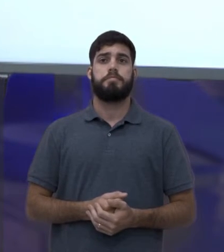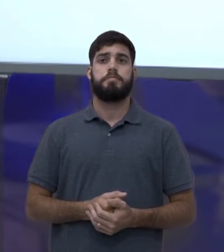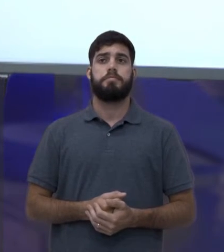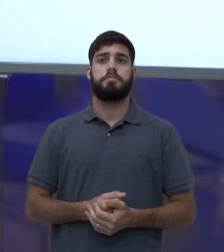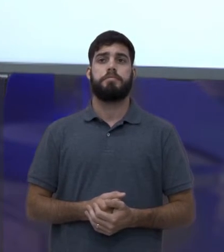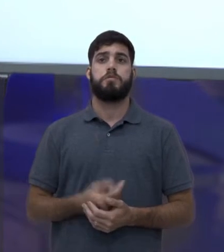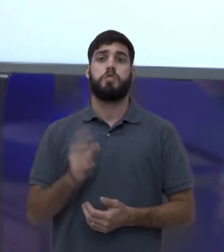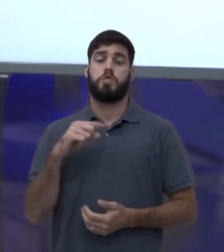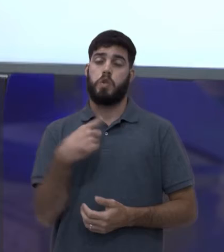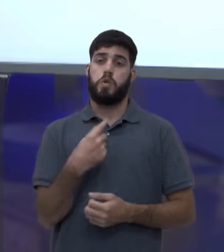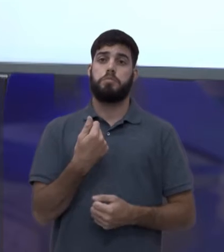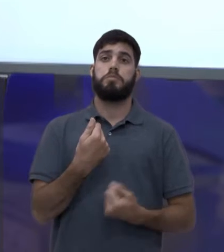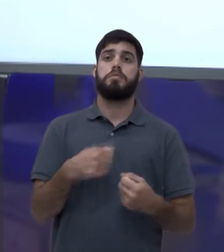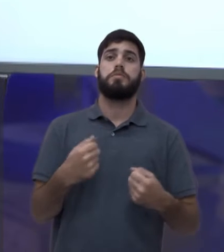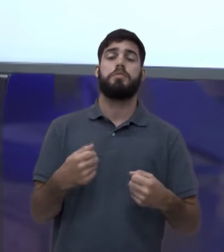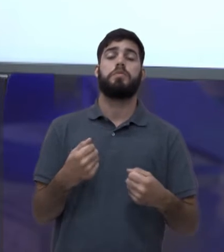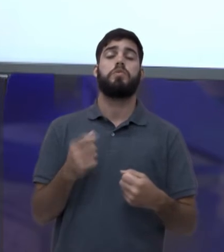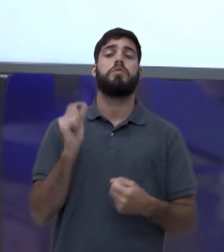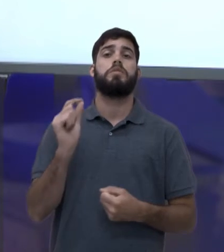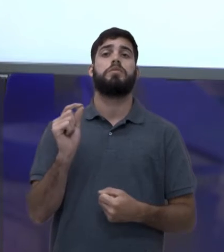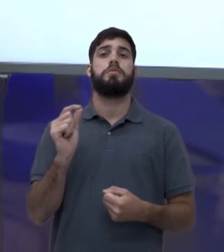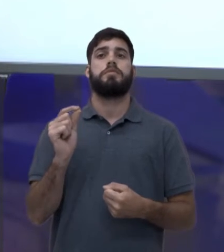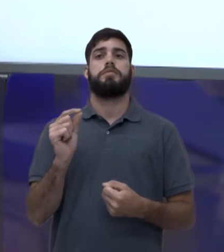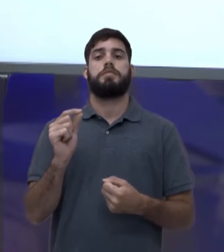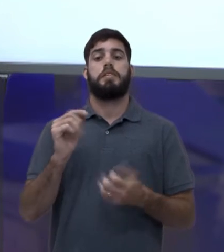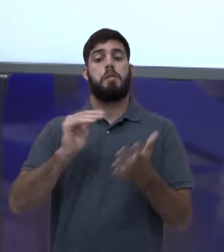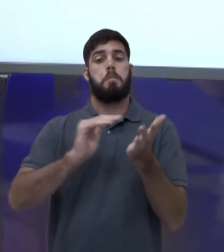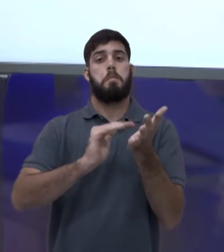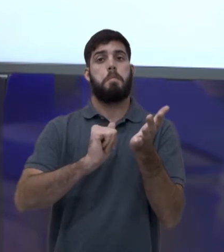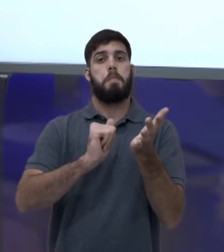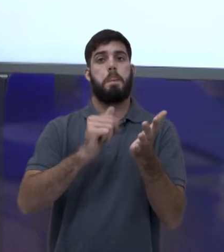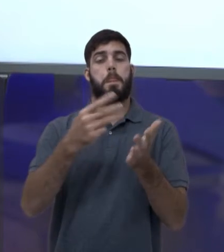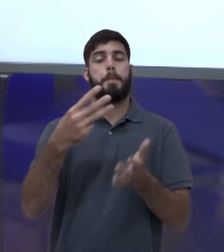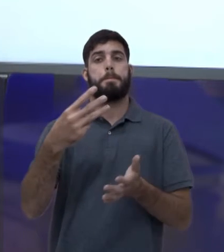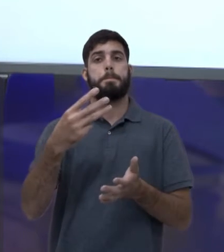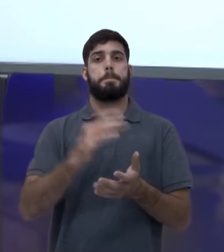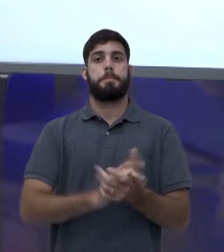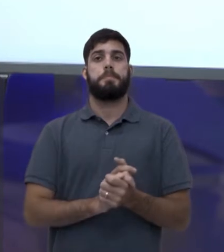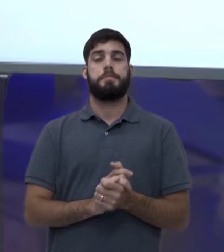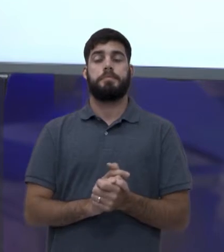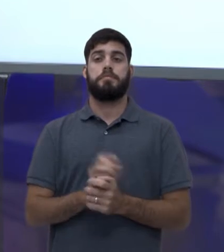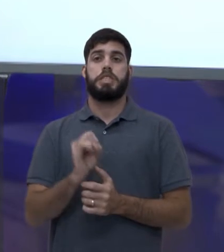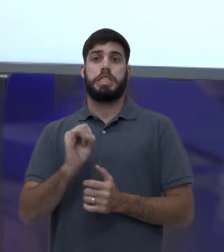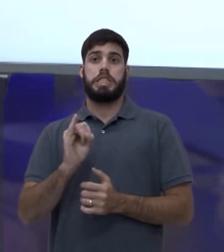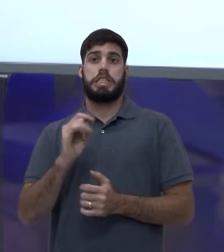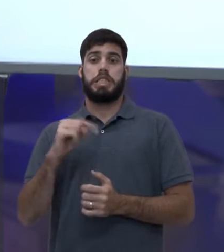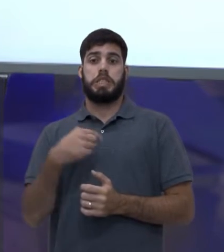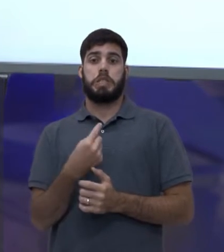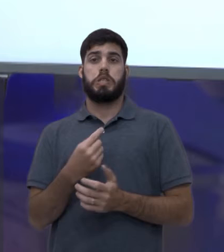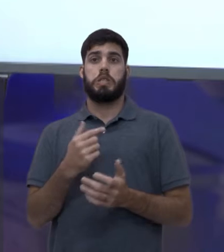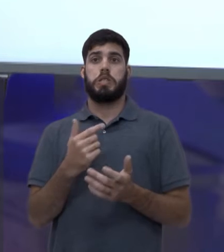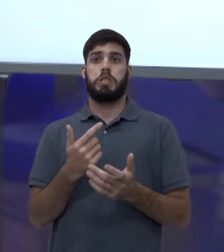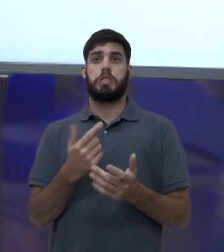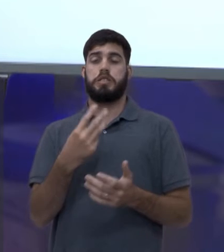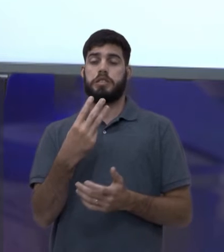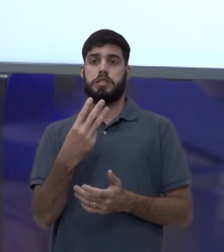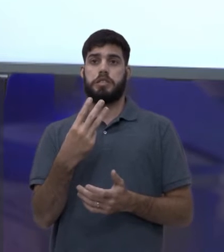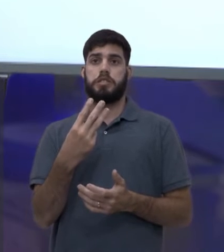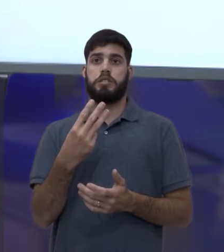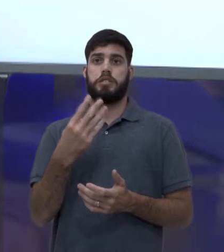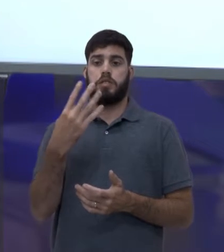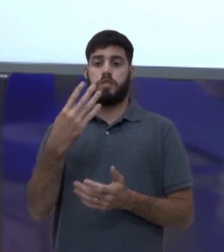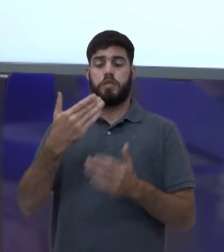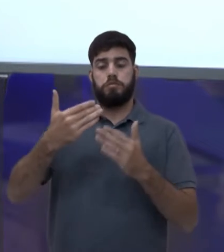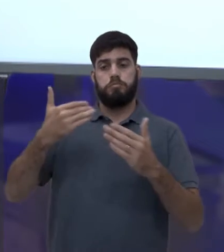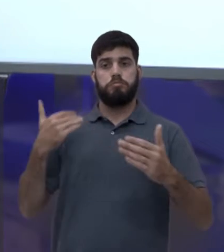A gente teria que fazer o quê? Teríamos que diminuir 3 bonequinhas. Então, se a gente diminuísse 3 bonequinhas das 4